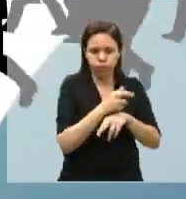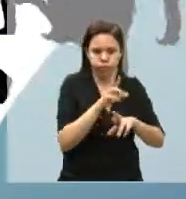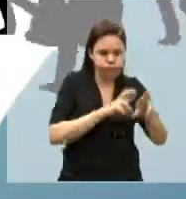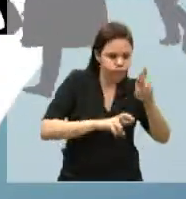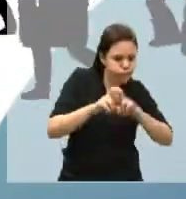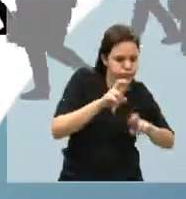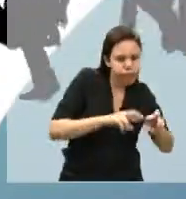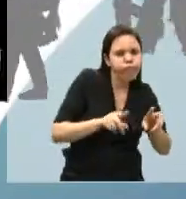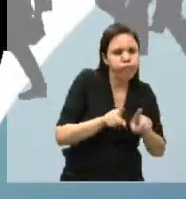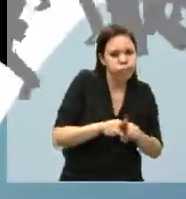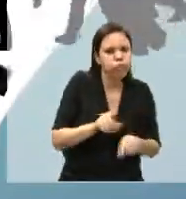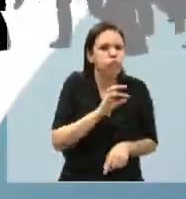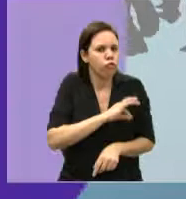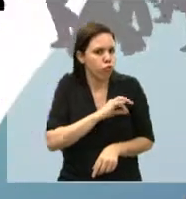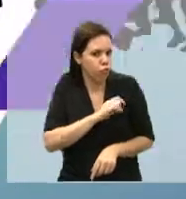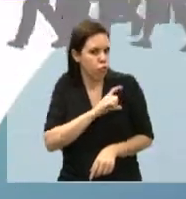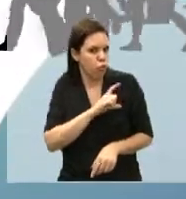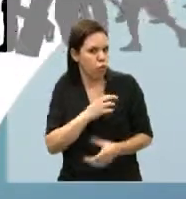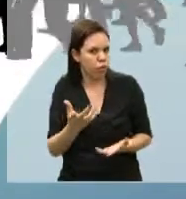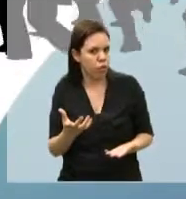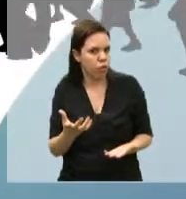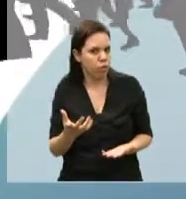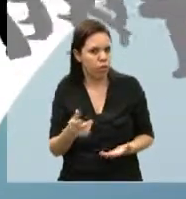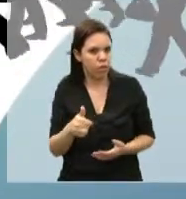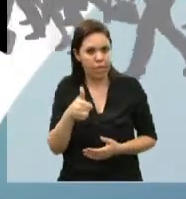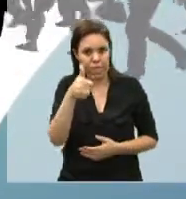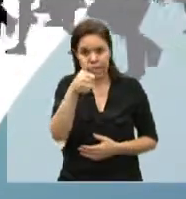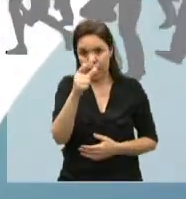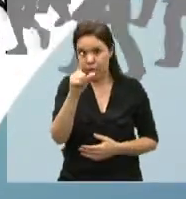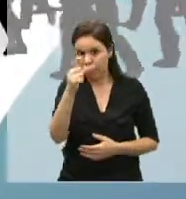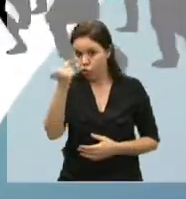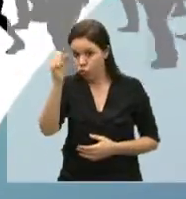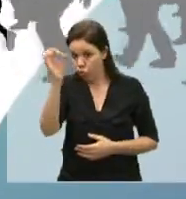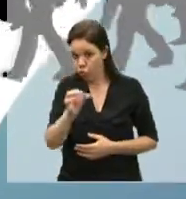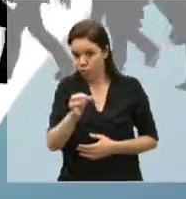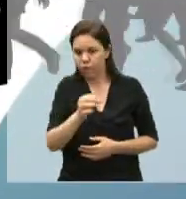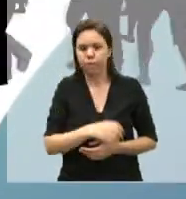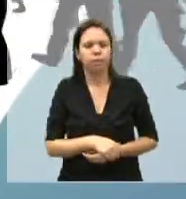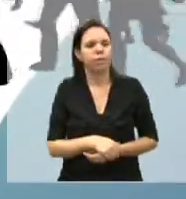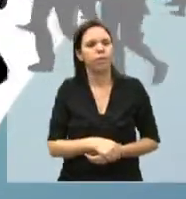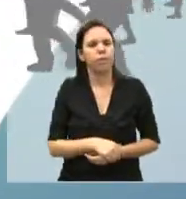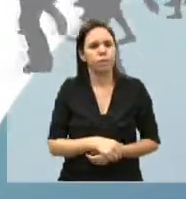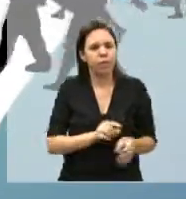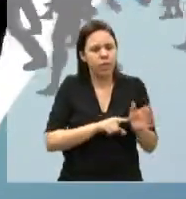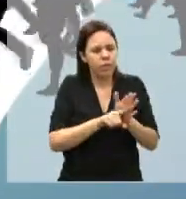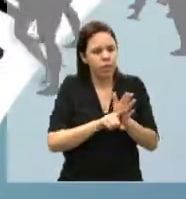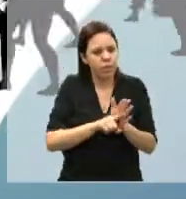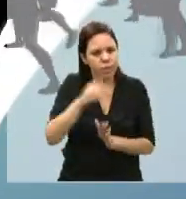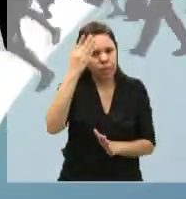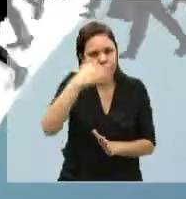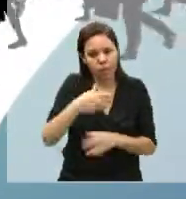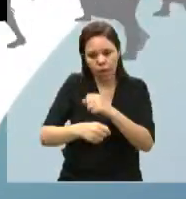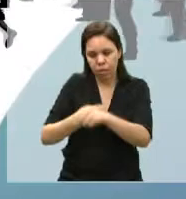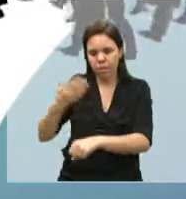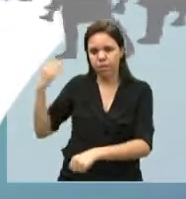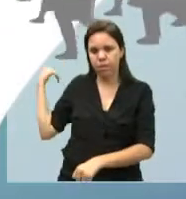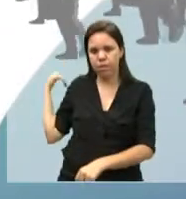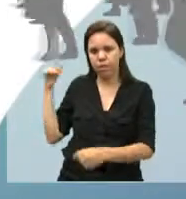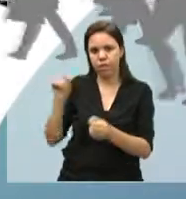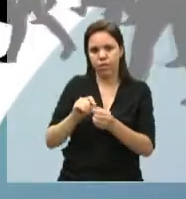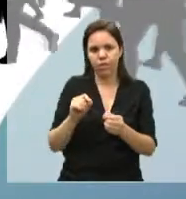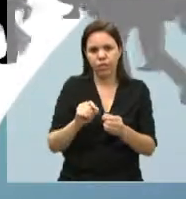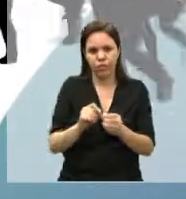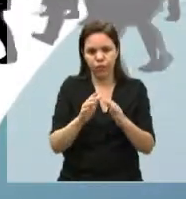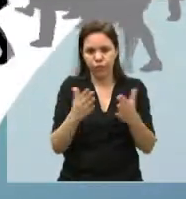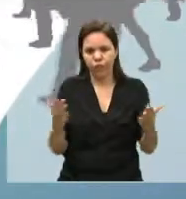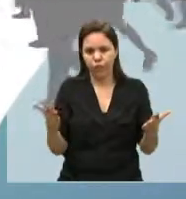analista, o salário pode aumentar em 118%. Um levantamento feito no ano passado pela